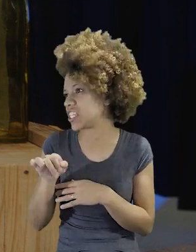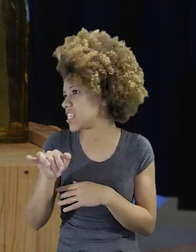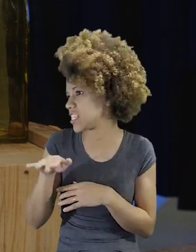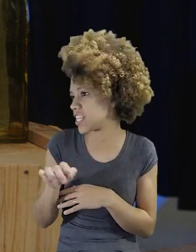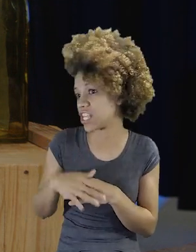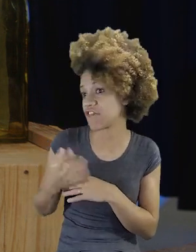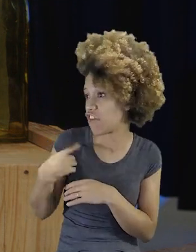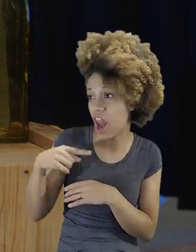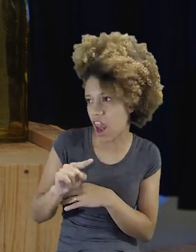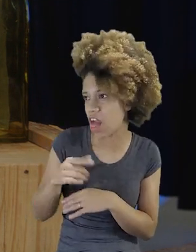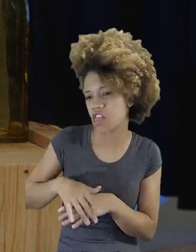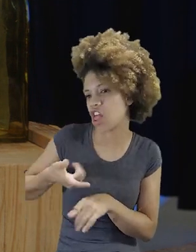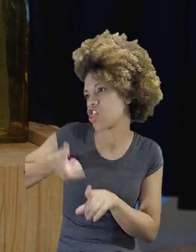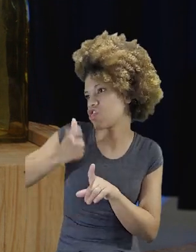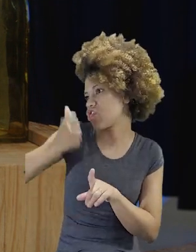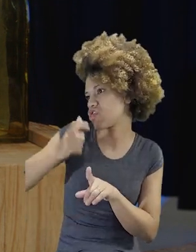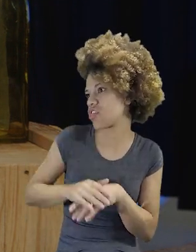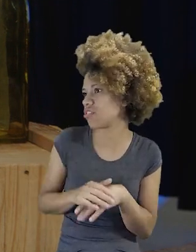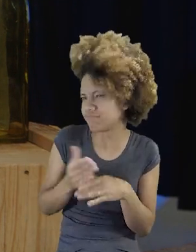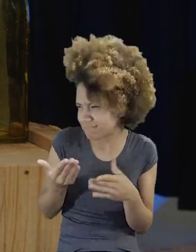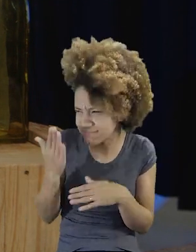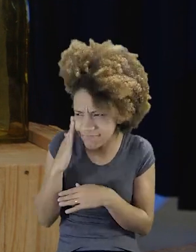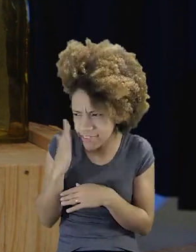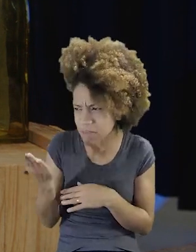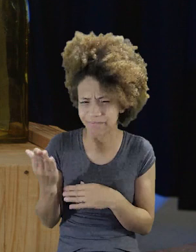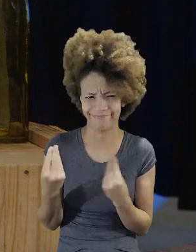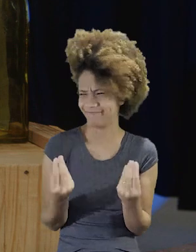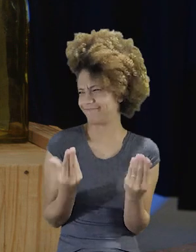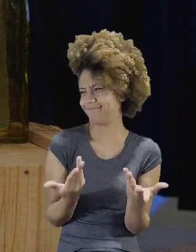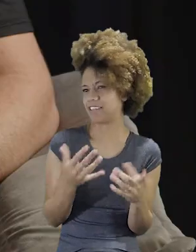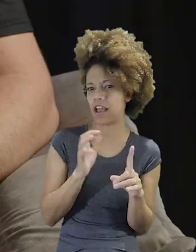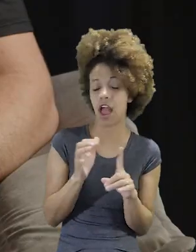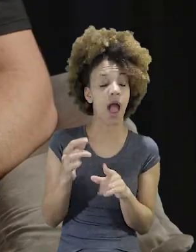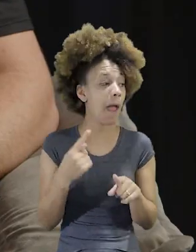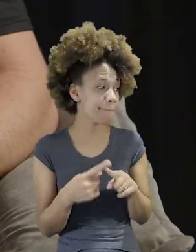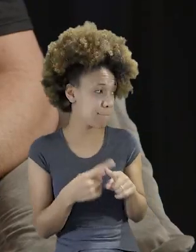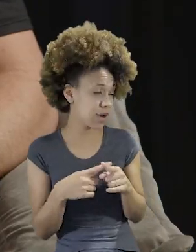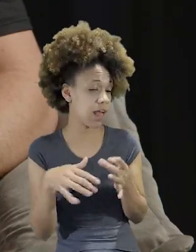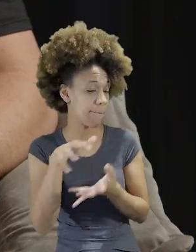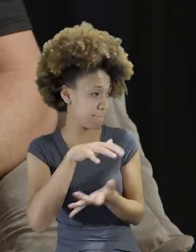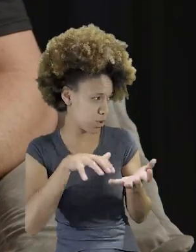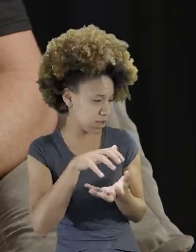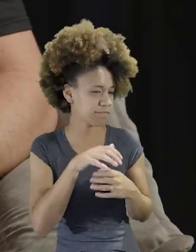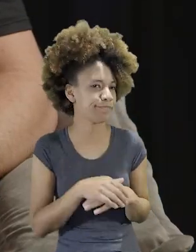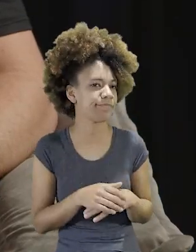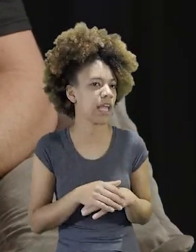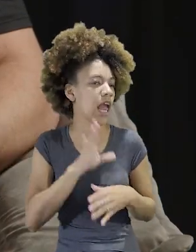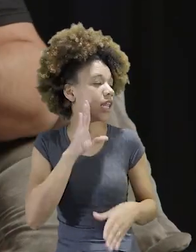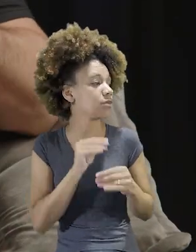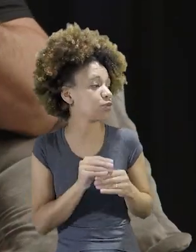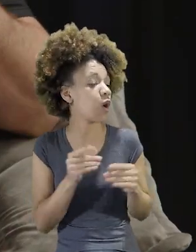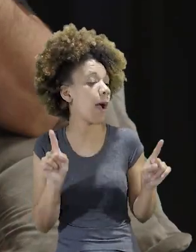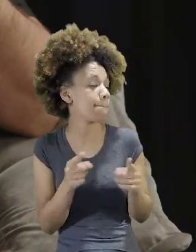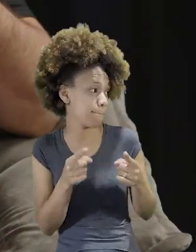vi e fui lá e dei dois tiros no cara tá ligado brother É porque eu esqueci a treta desses